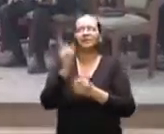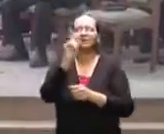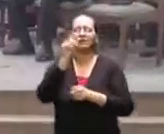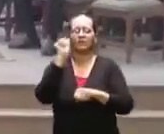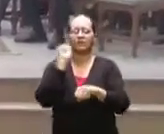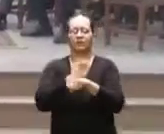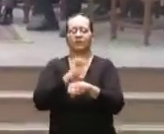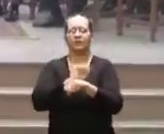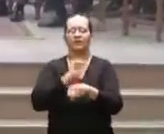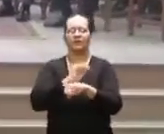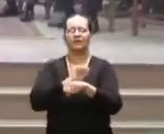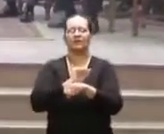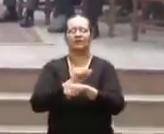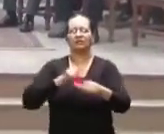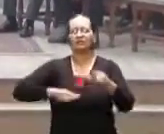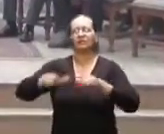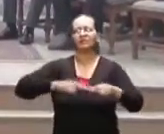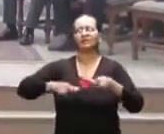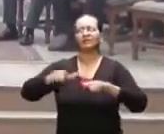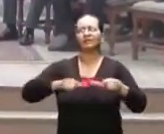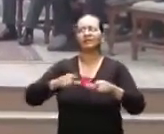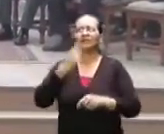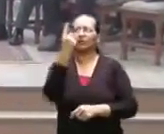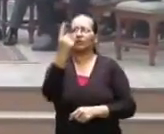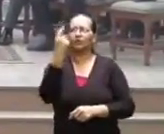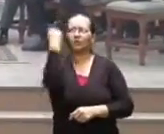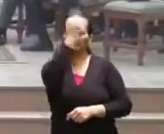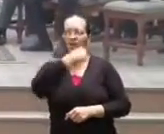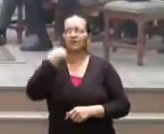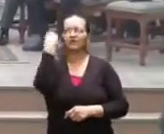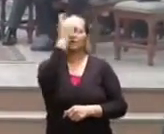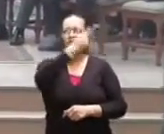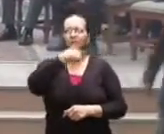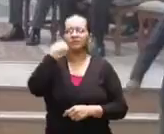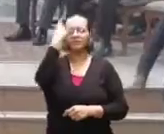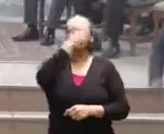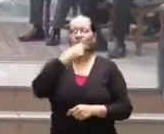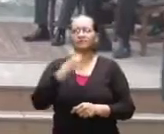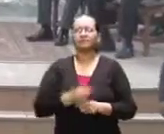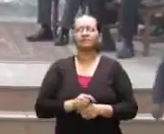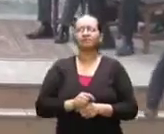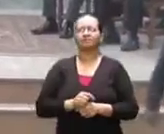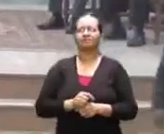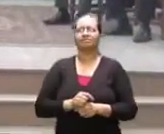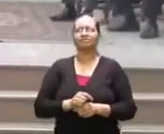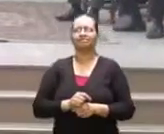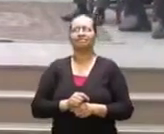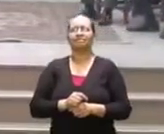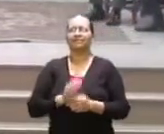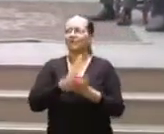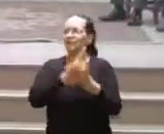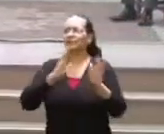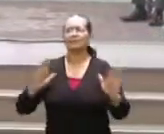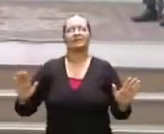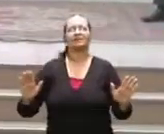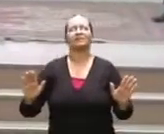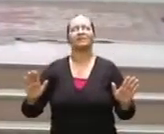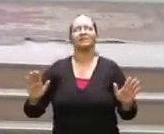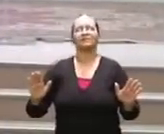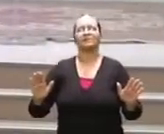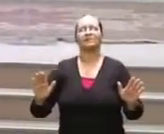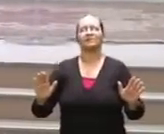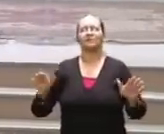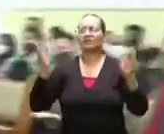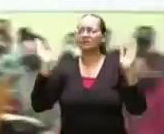trabalhar. Uma hora, uma hora, uma hora. Esta é uma hora, já está acabando, já está acabando, já está acabando, já está